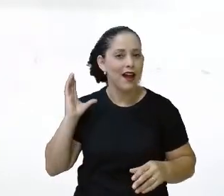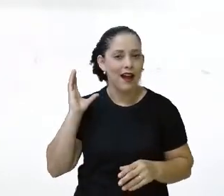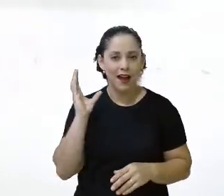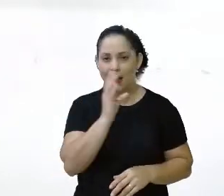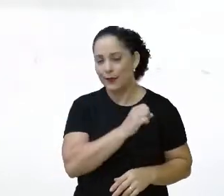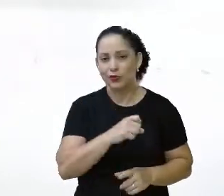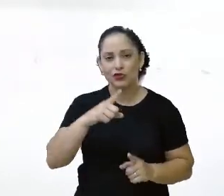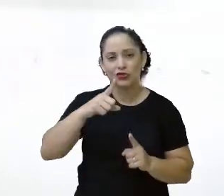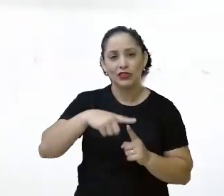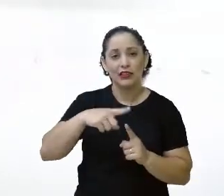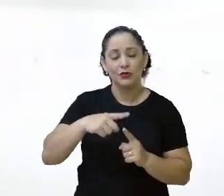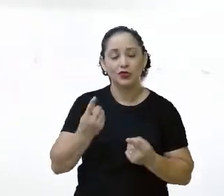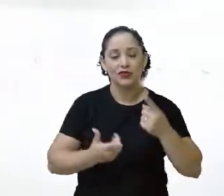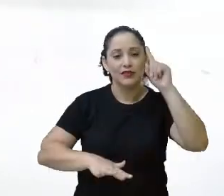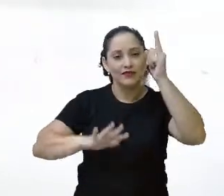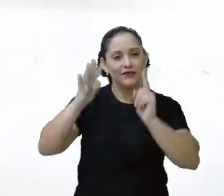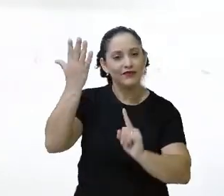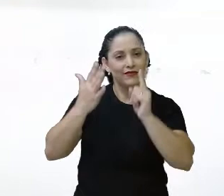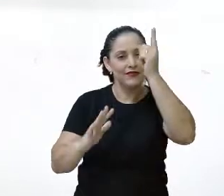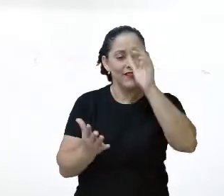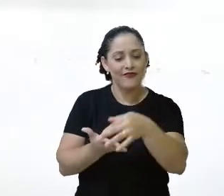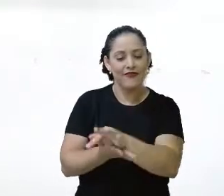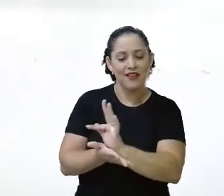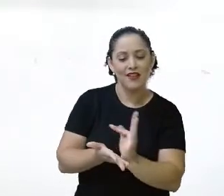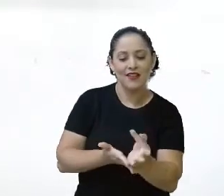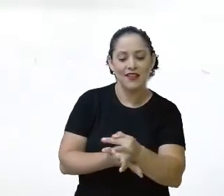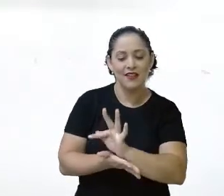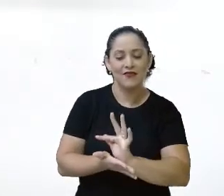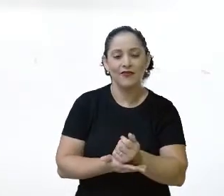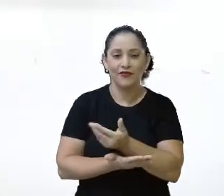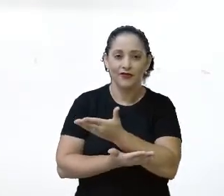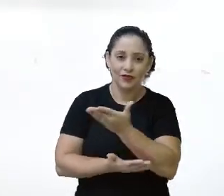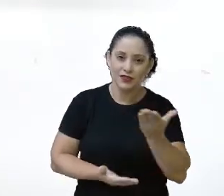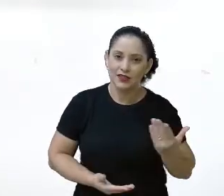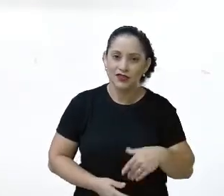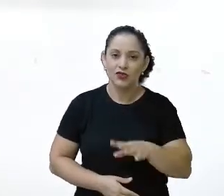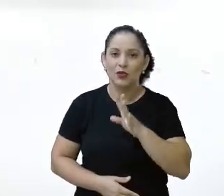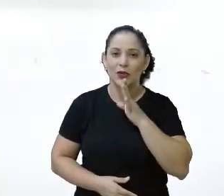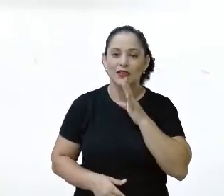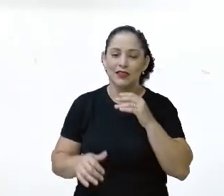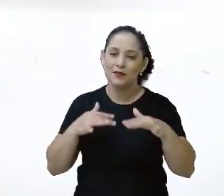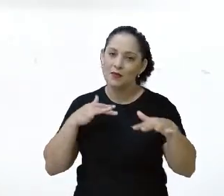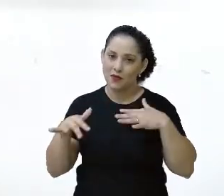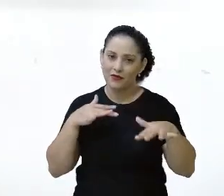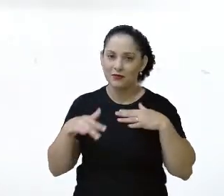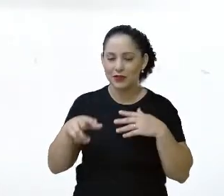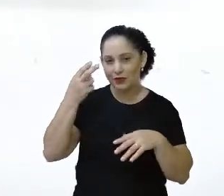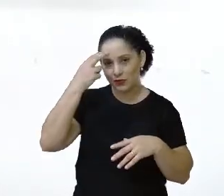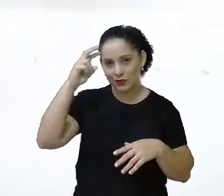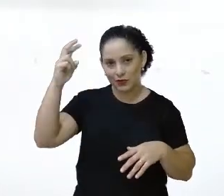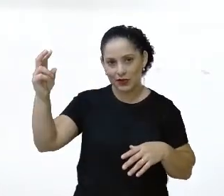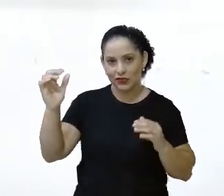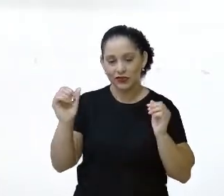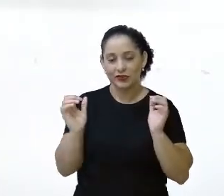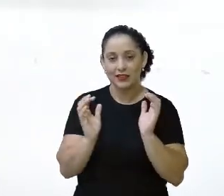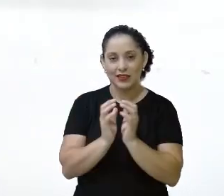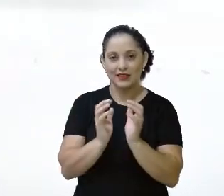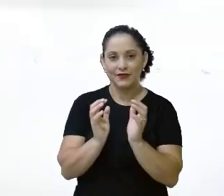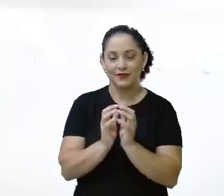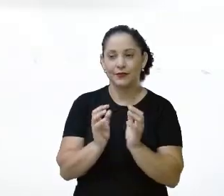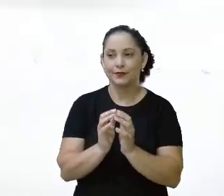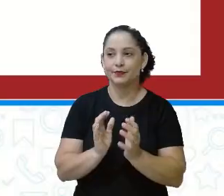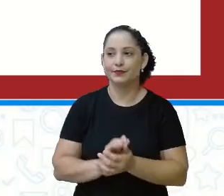frevo que nós temos, para que vocês fiquem aí já conhecendo como manifestações culturais de Recife. Então,